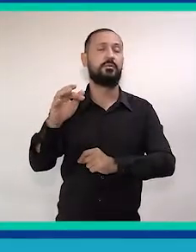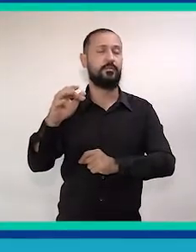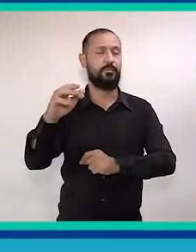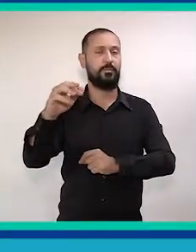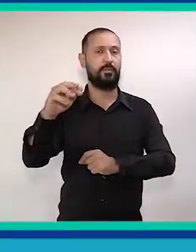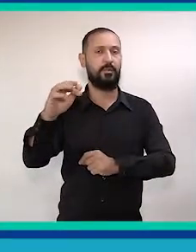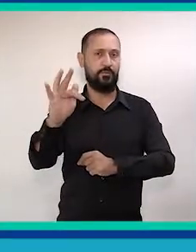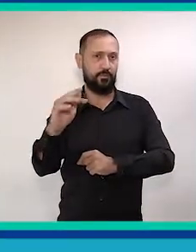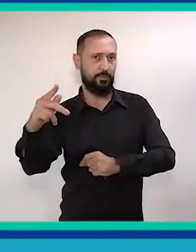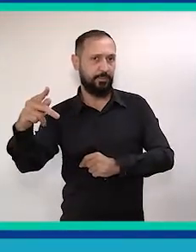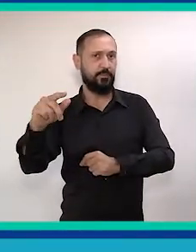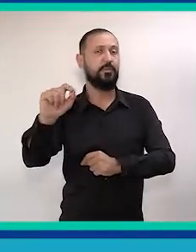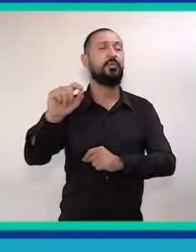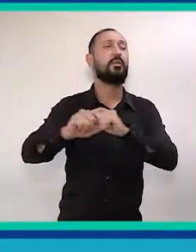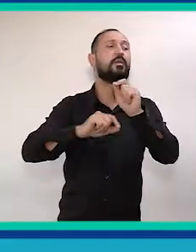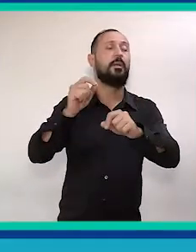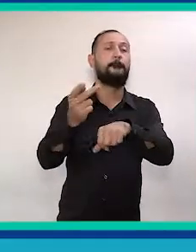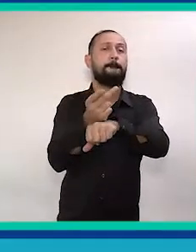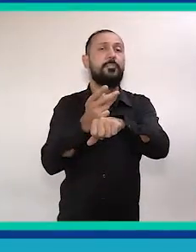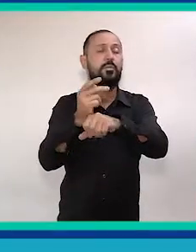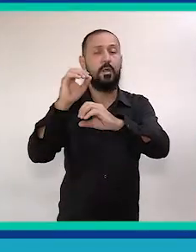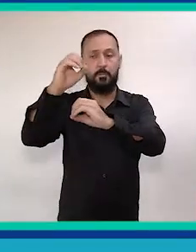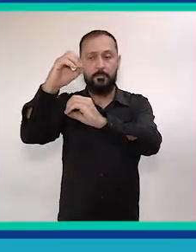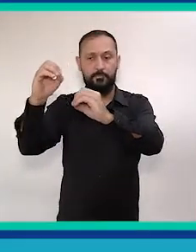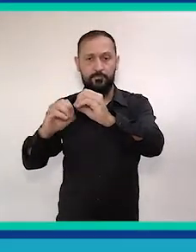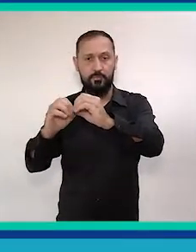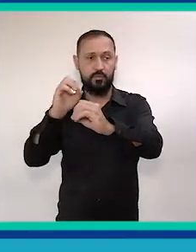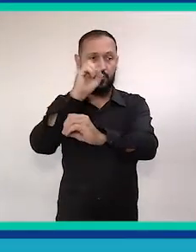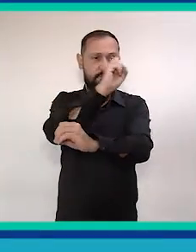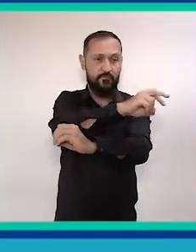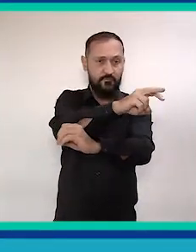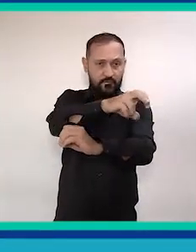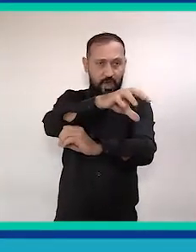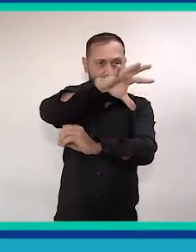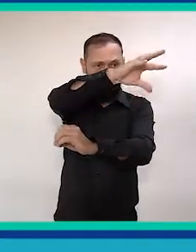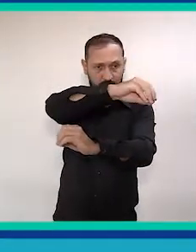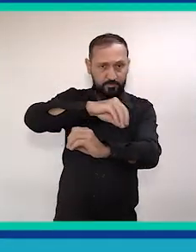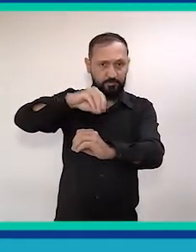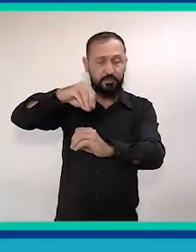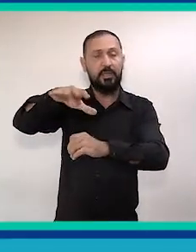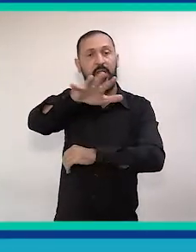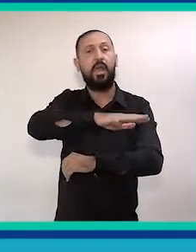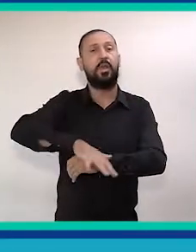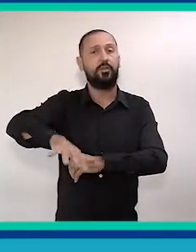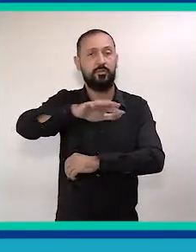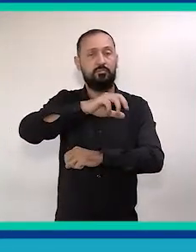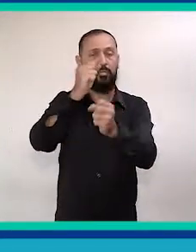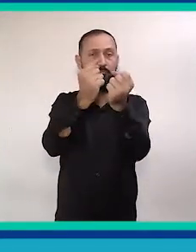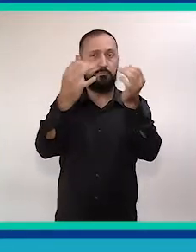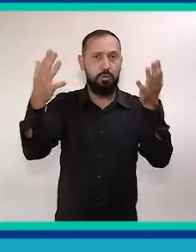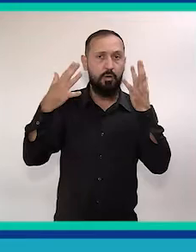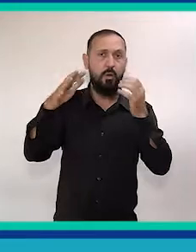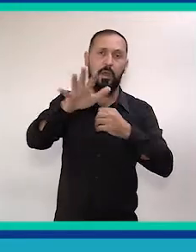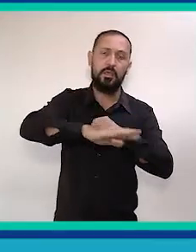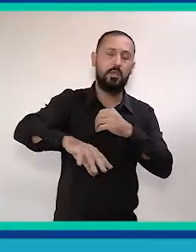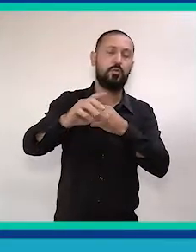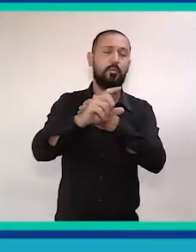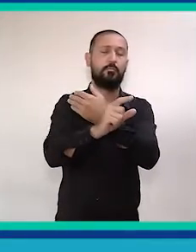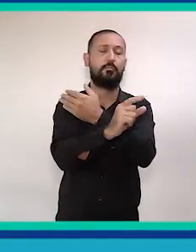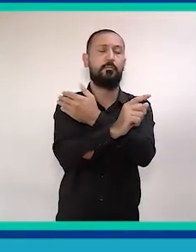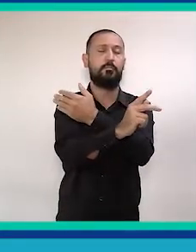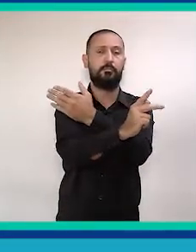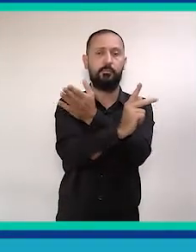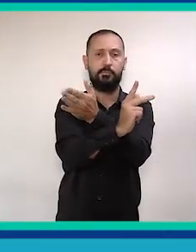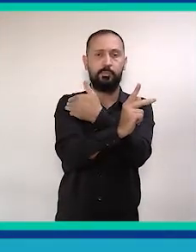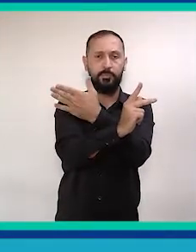seria uma fosfolipase. Então, seria buscar uma molécula dentro do veneno de uma serpente aqui da nossa região, do Cerrado